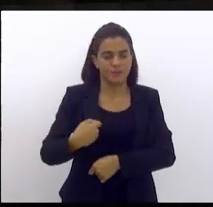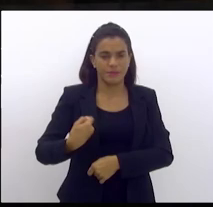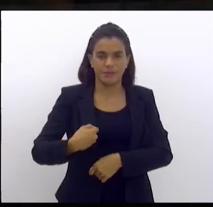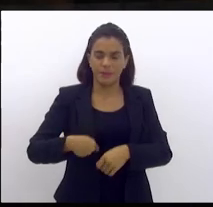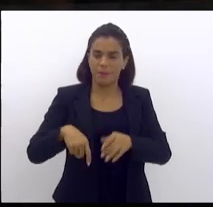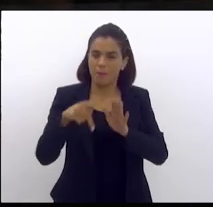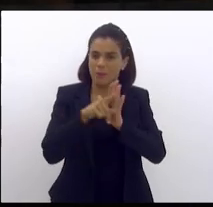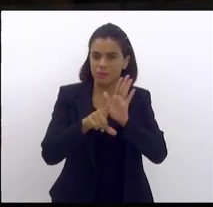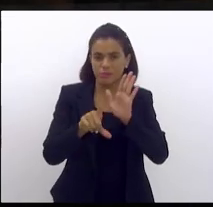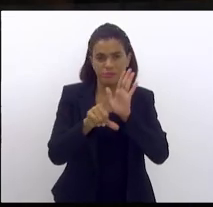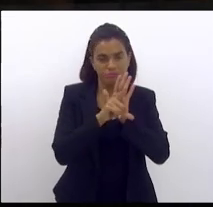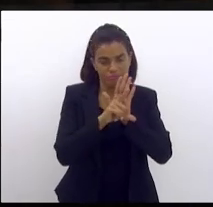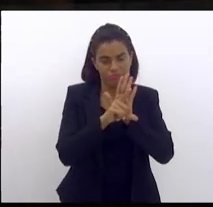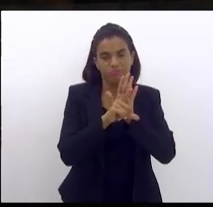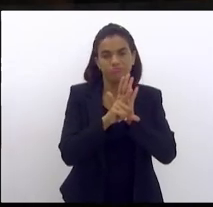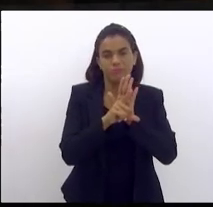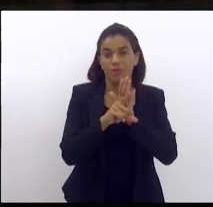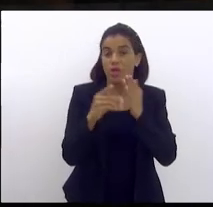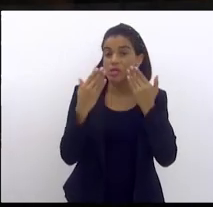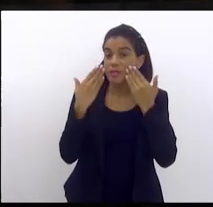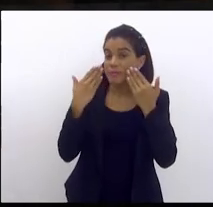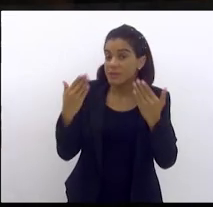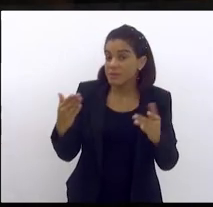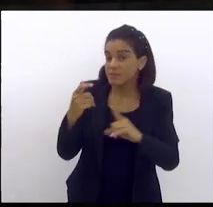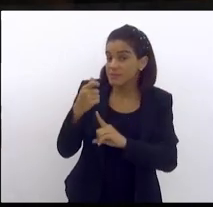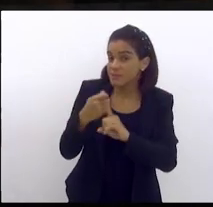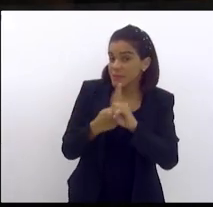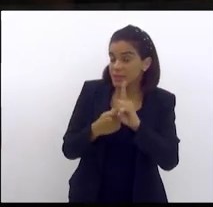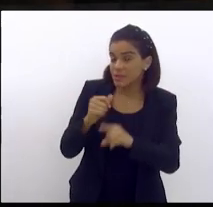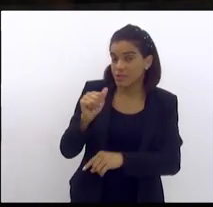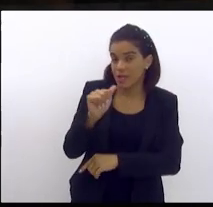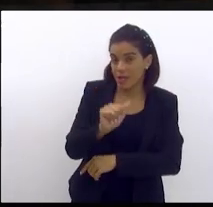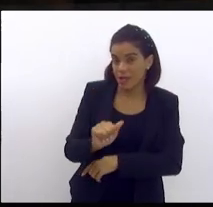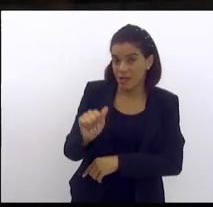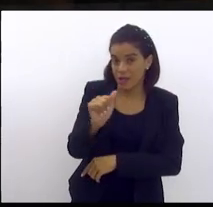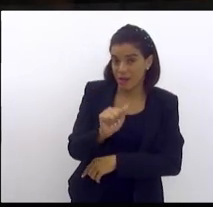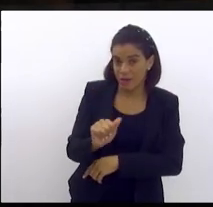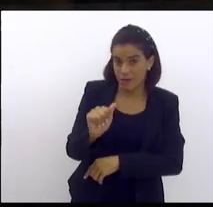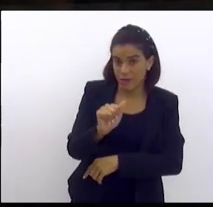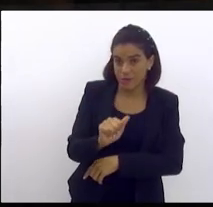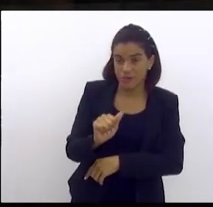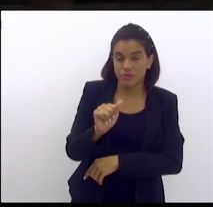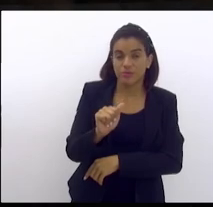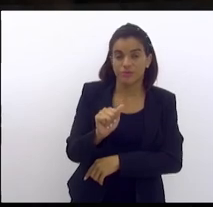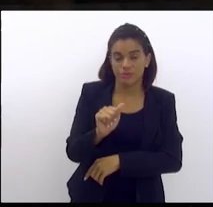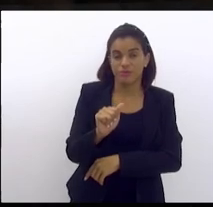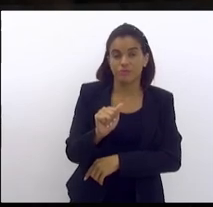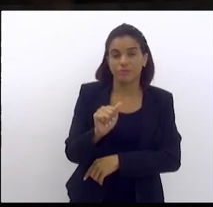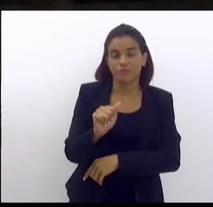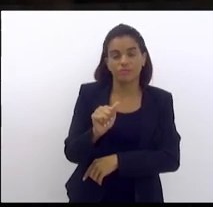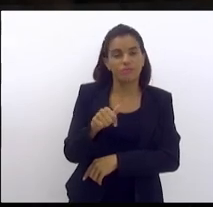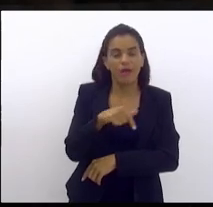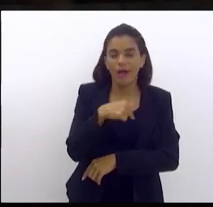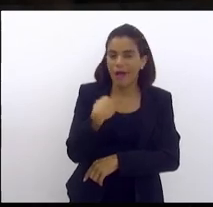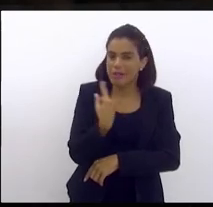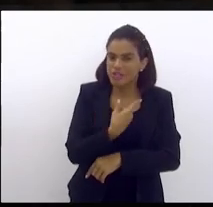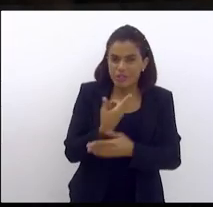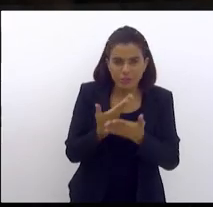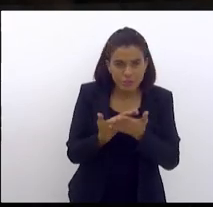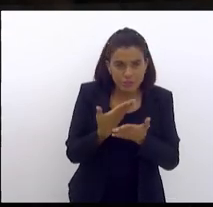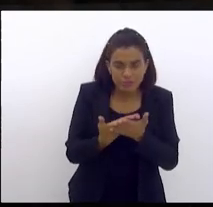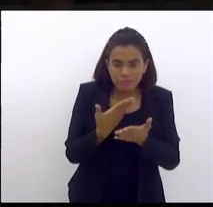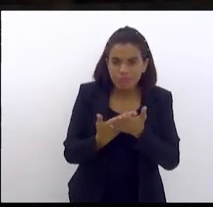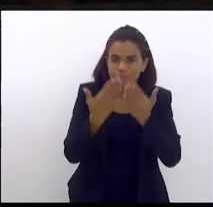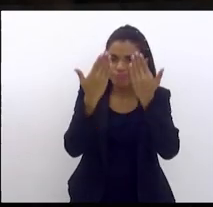projeto de lei que é apresentamos em agosto fazendo uma revisão na legislação